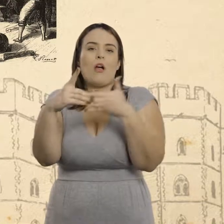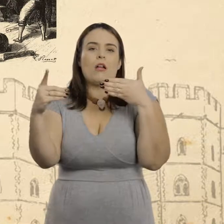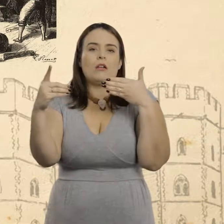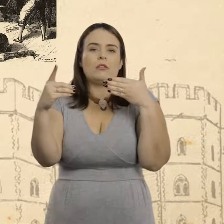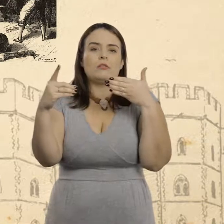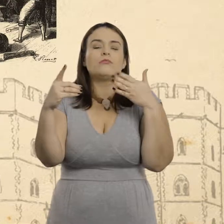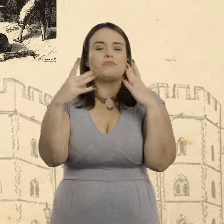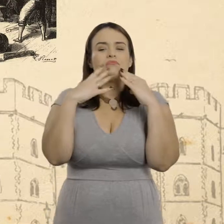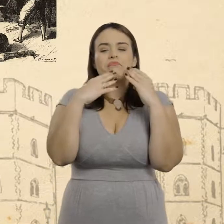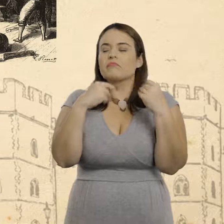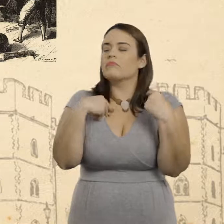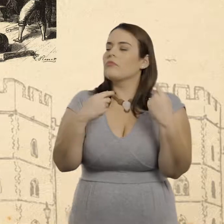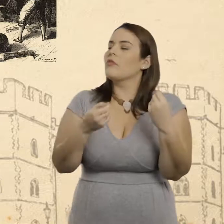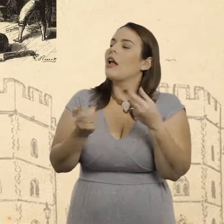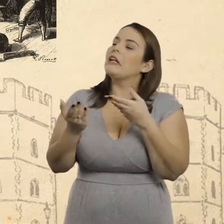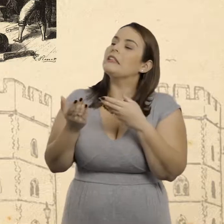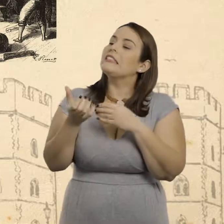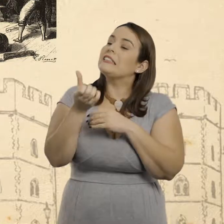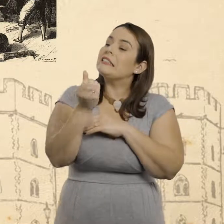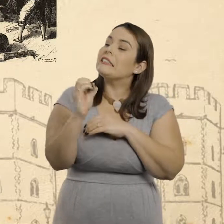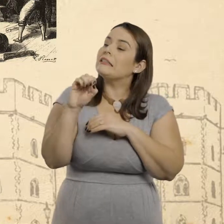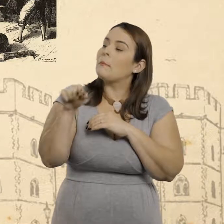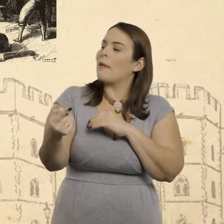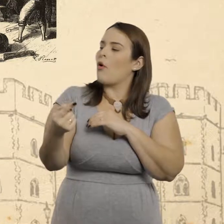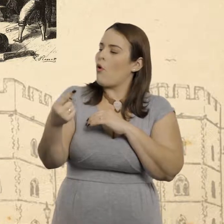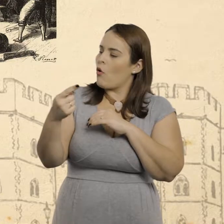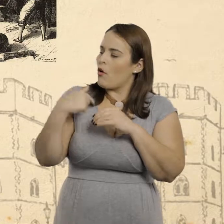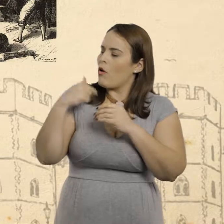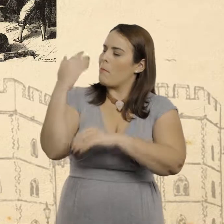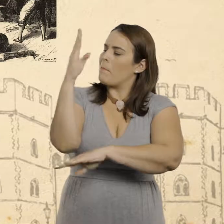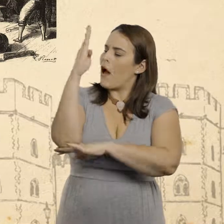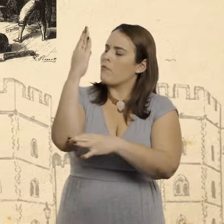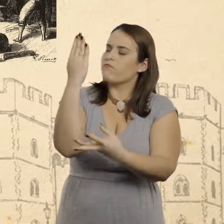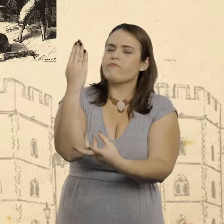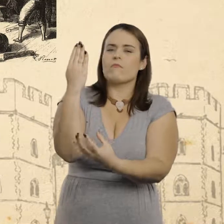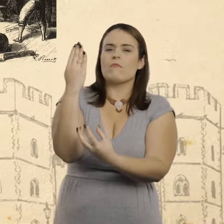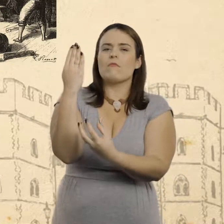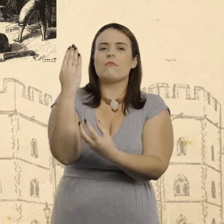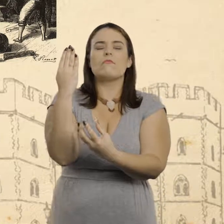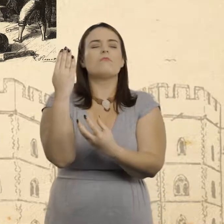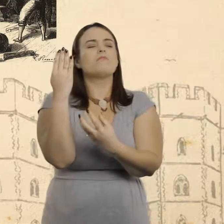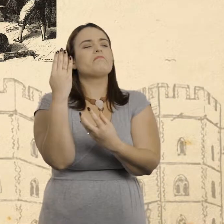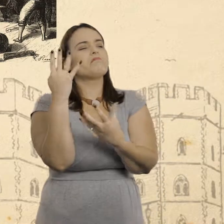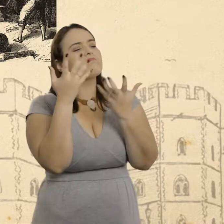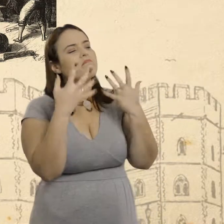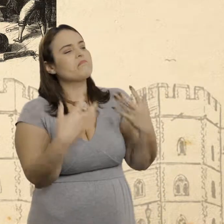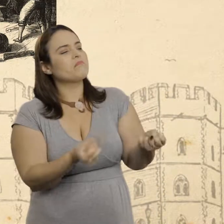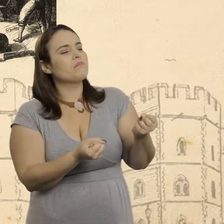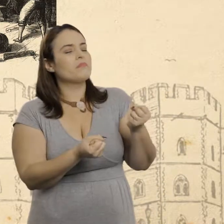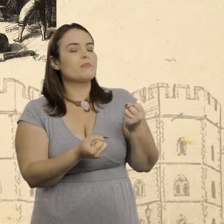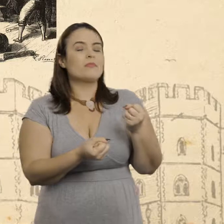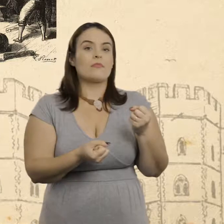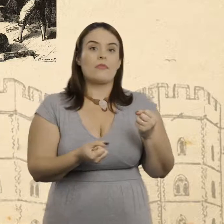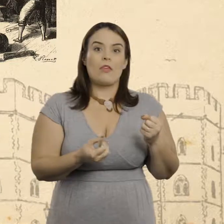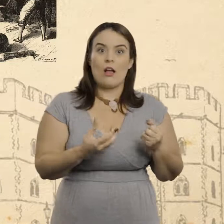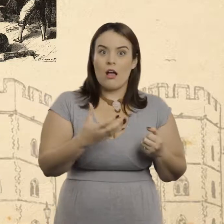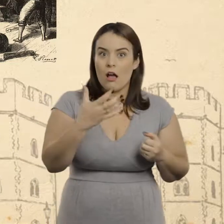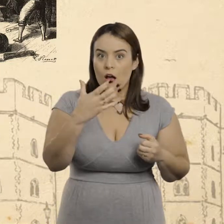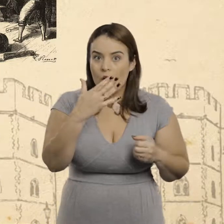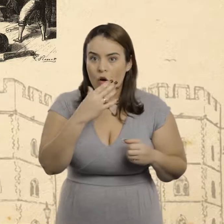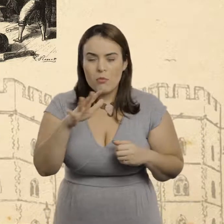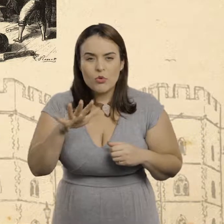Sr. Fogg ofereceu $60.000 para comprar a parte de madeira do navio e o comandante Speed